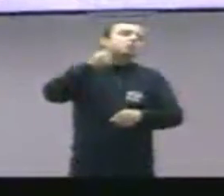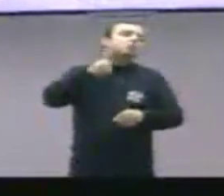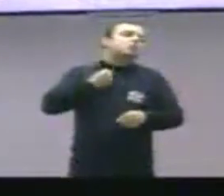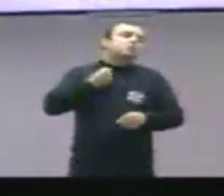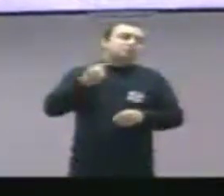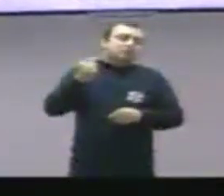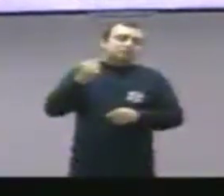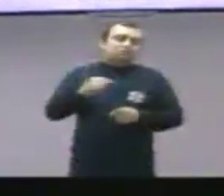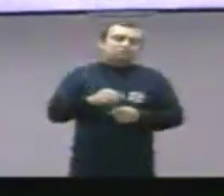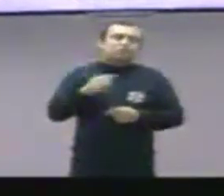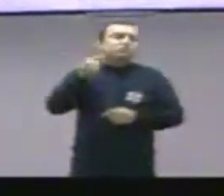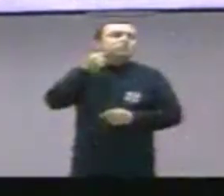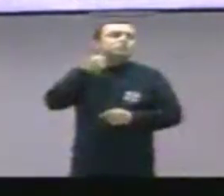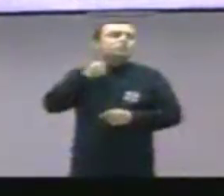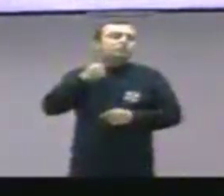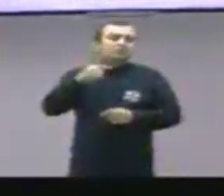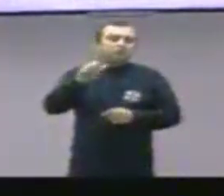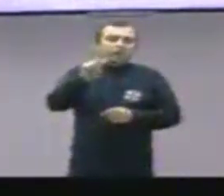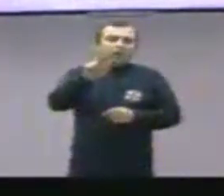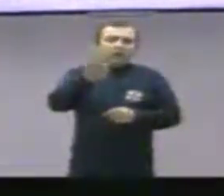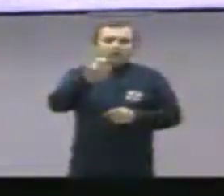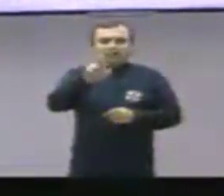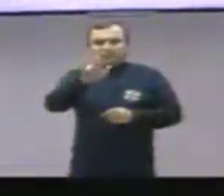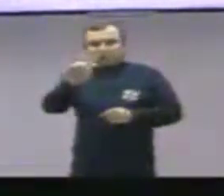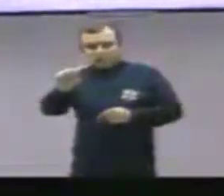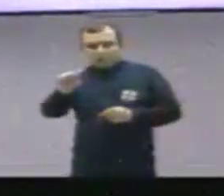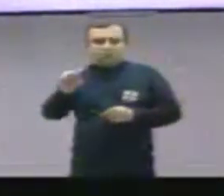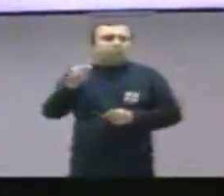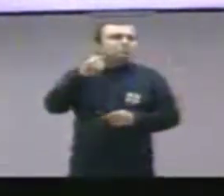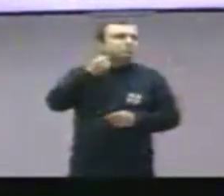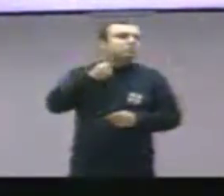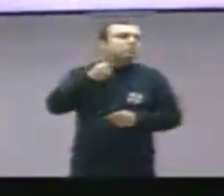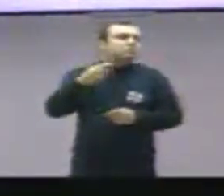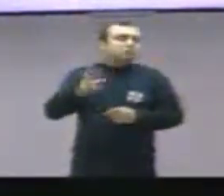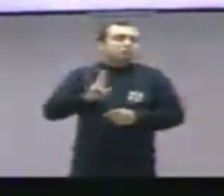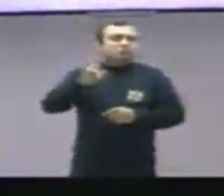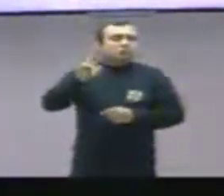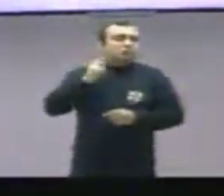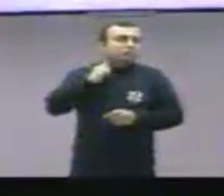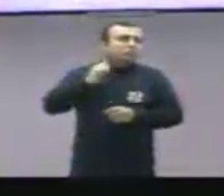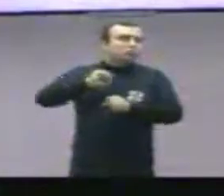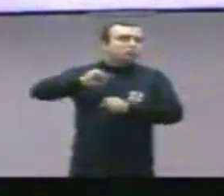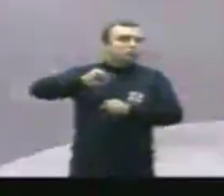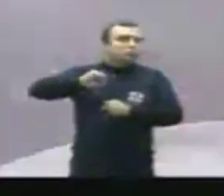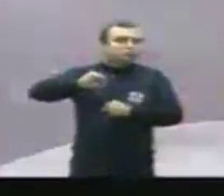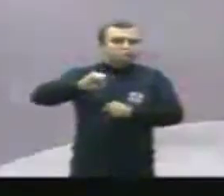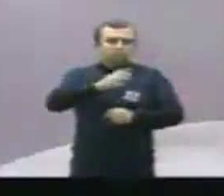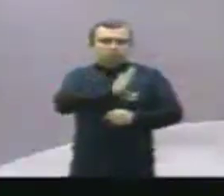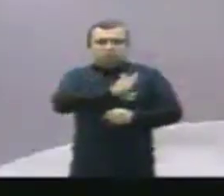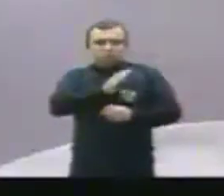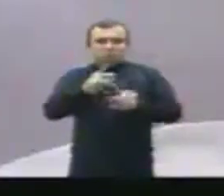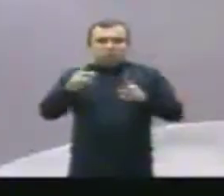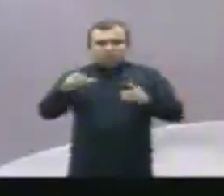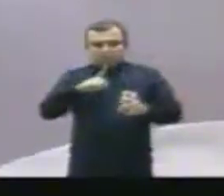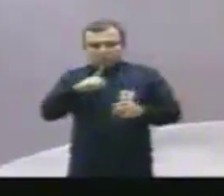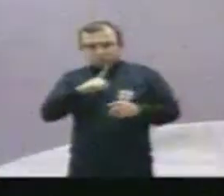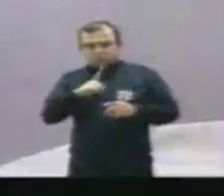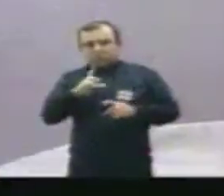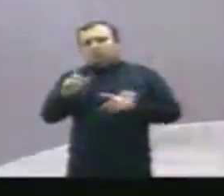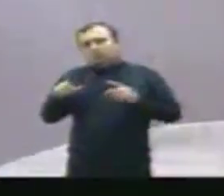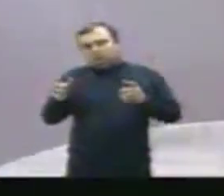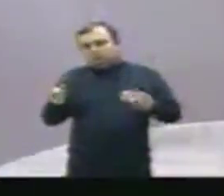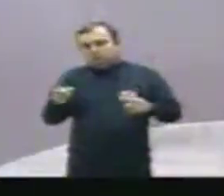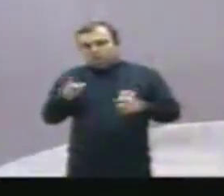artéria carótida, que é responsável que é onde você pode verificar esse pulso. E de igual forma você